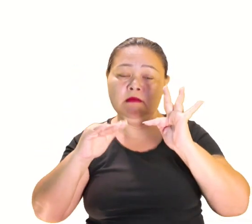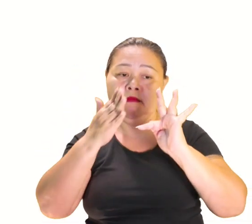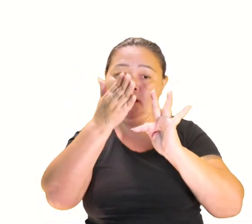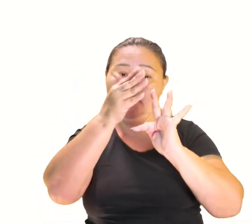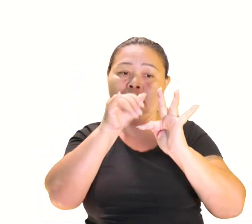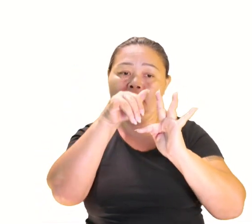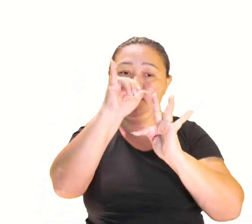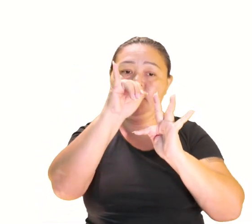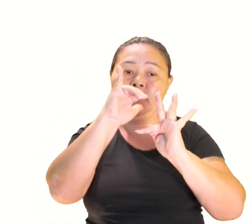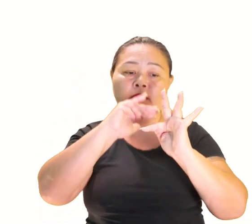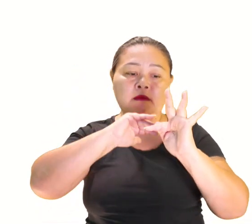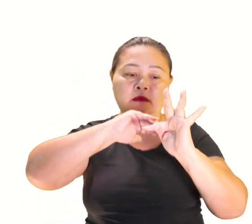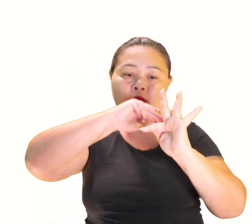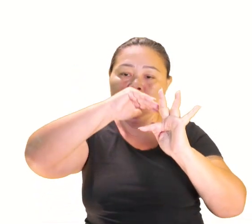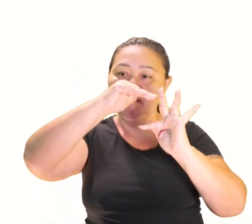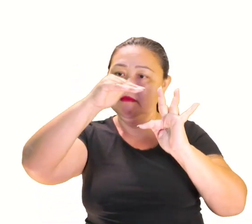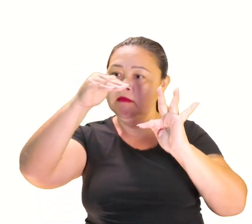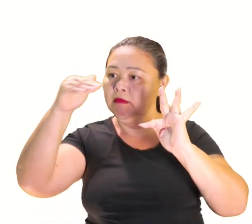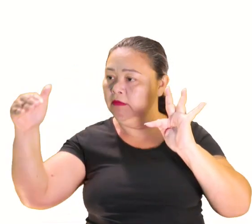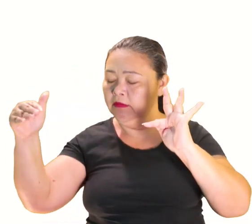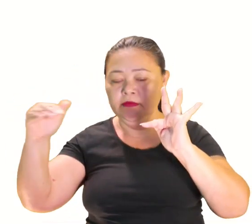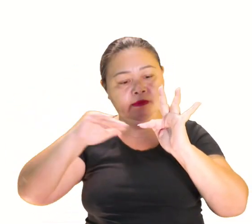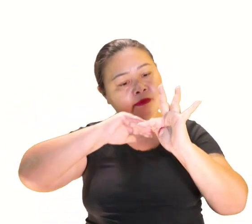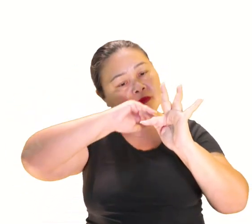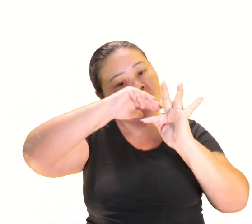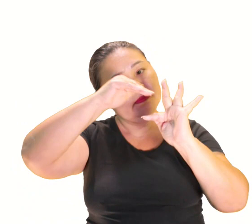tem que passar nesses pontinhos aqui.